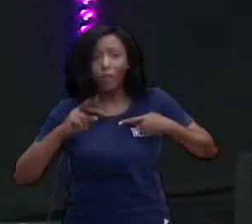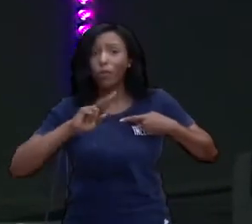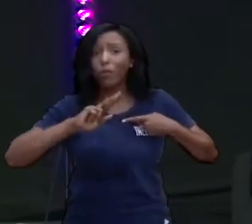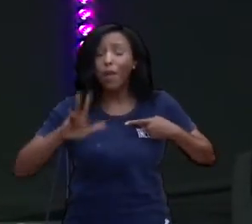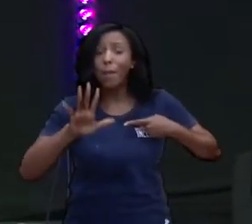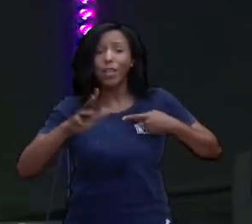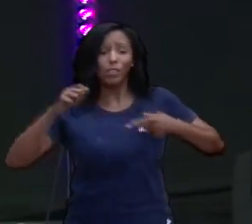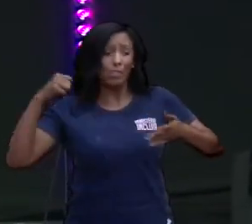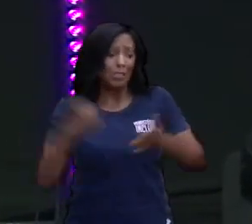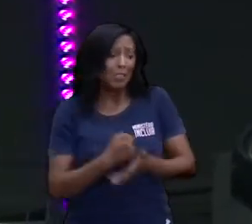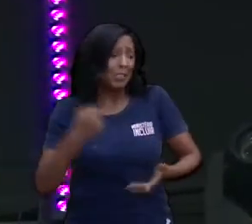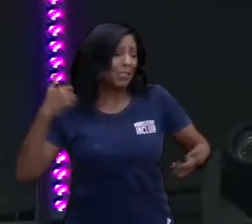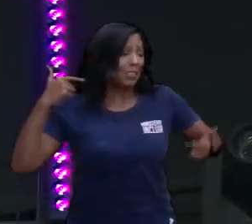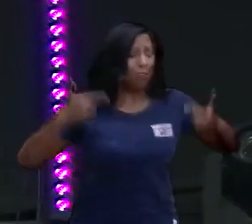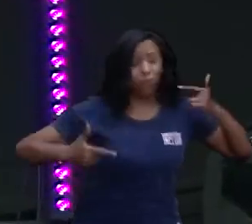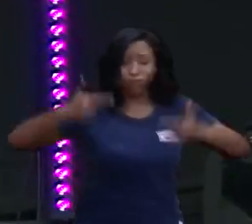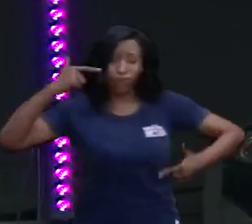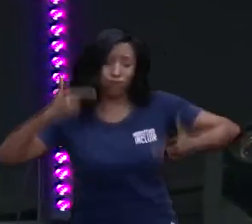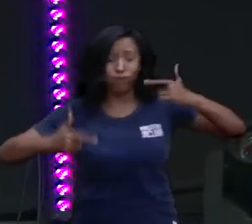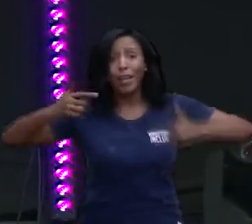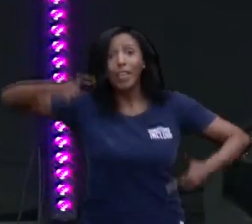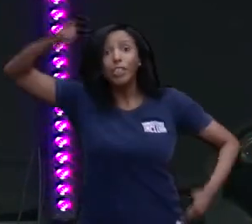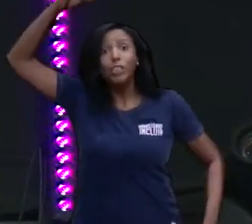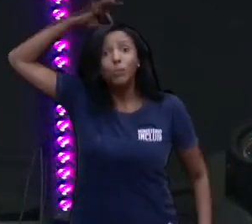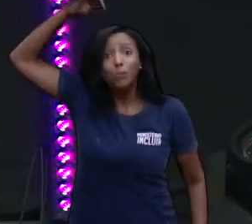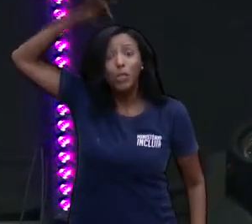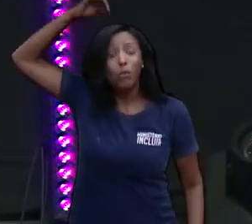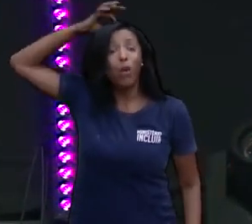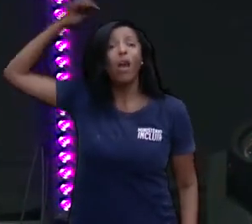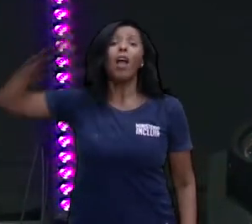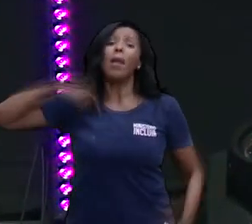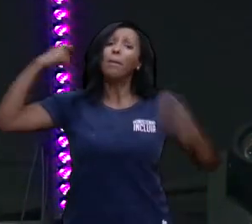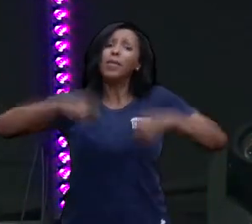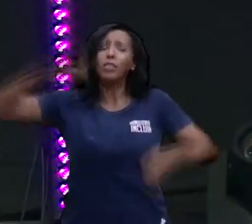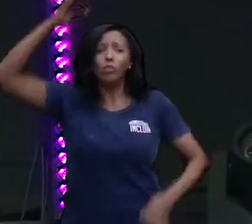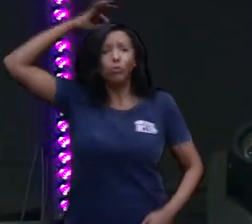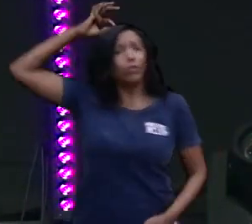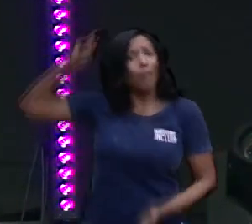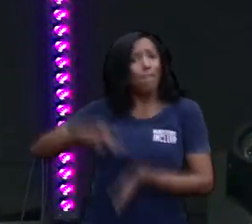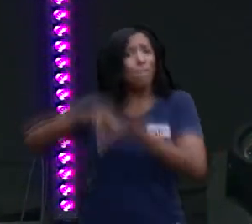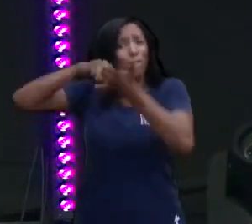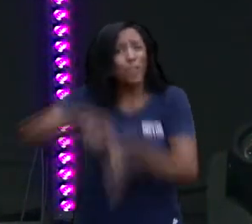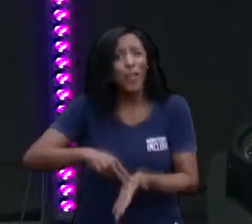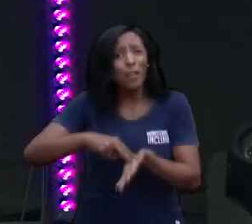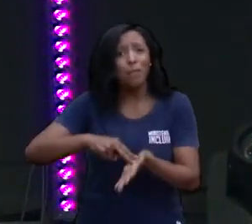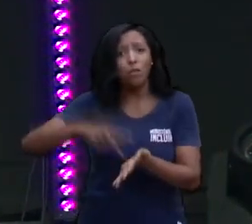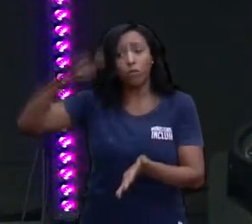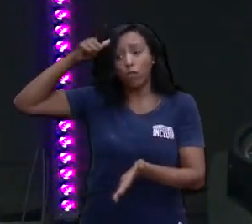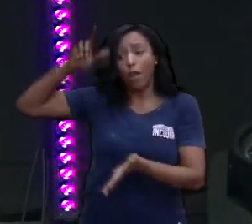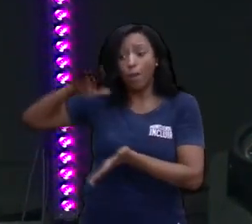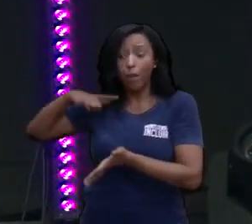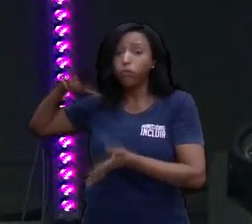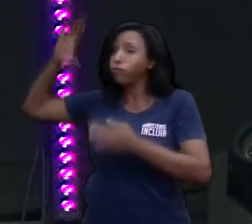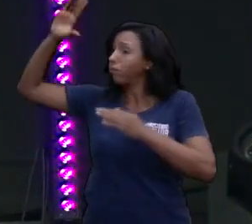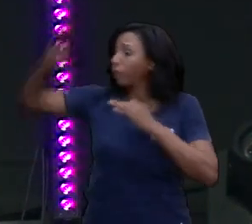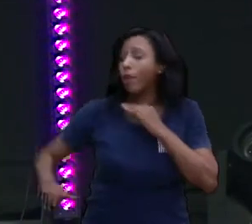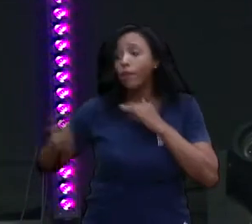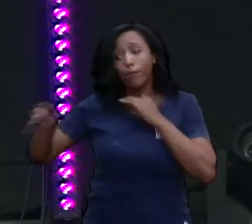é uma do espiritual eu tenho que resgatar minha espiritualidade para vencer o poder das trevas